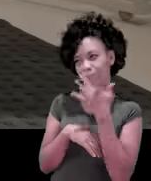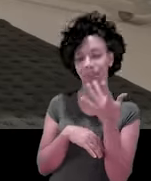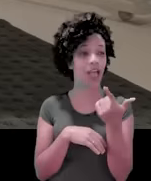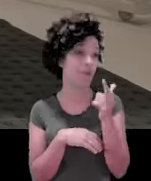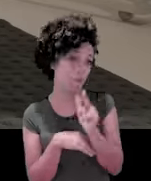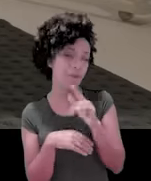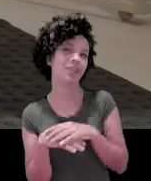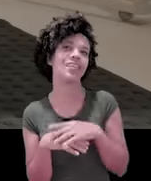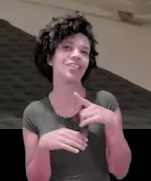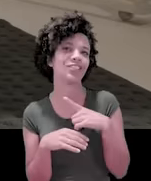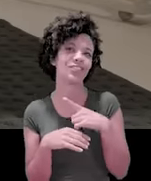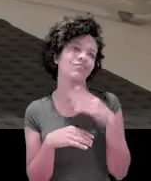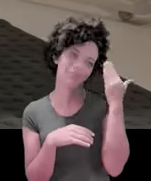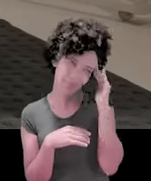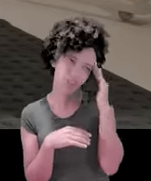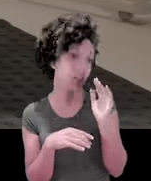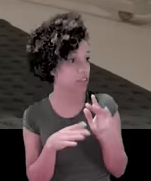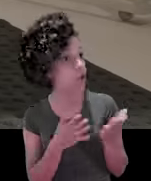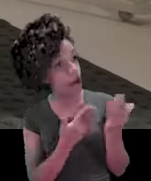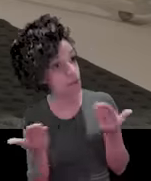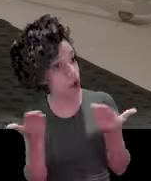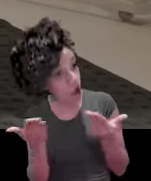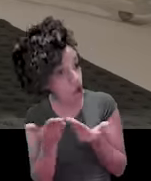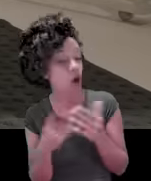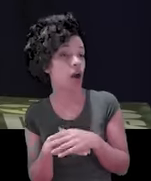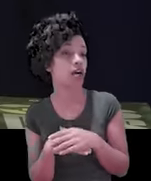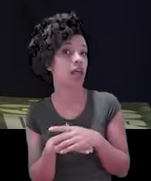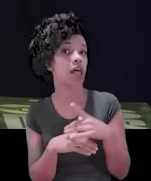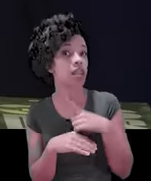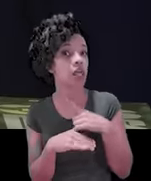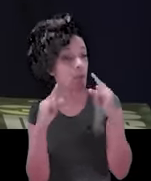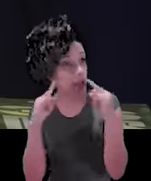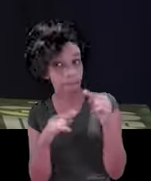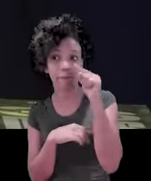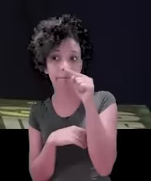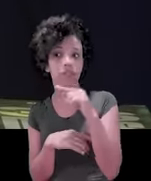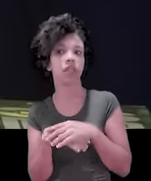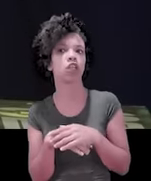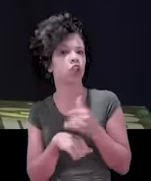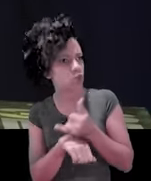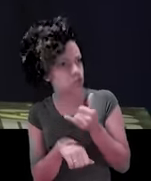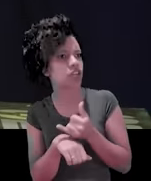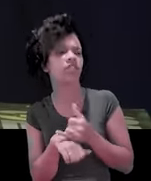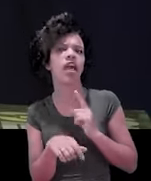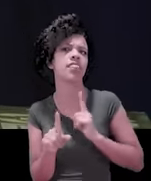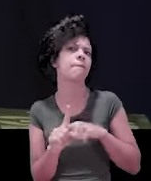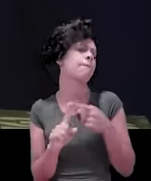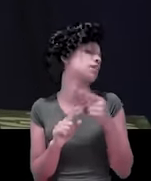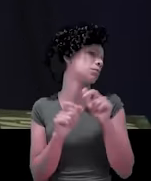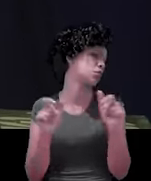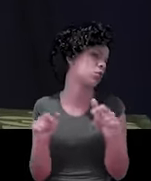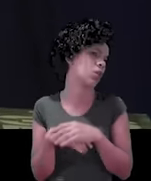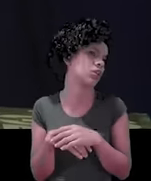aí o outro é tão clarinete mais noção aí falou assim não não vamos agora tem a gente tem um acampamento ali com o nosso patrão tem lá tem